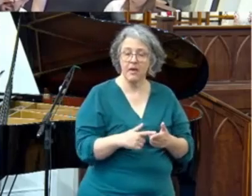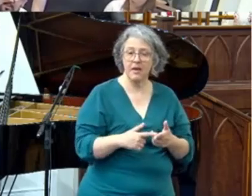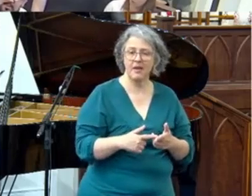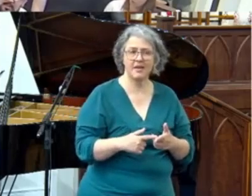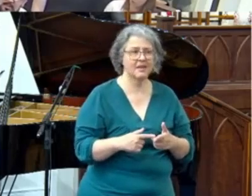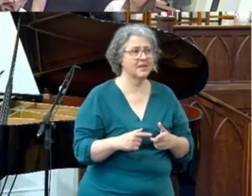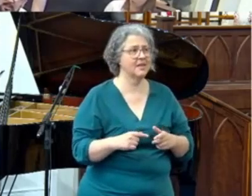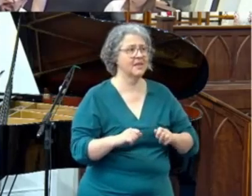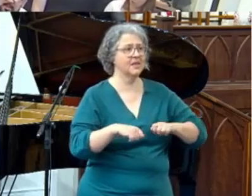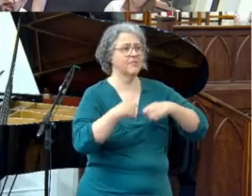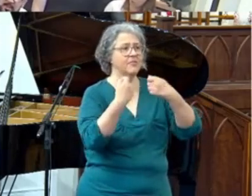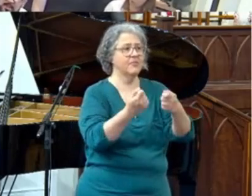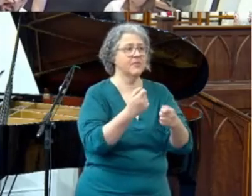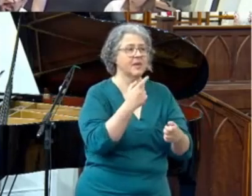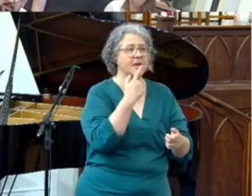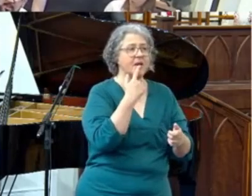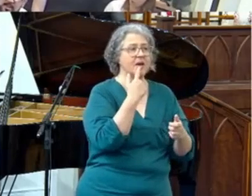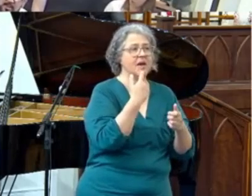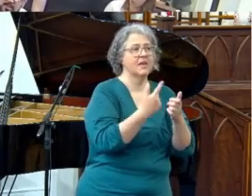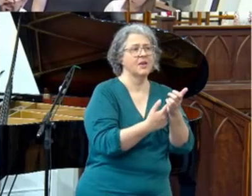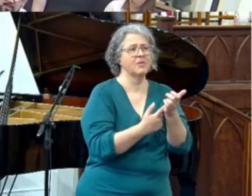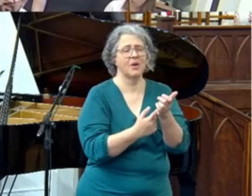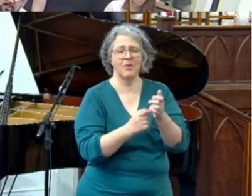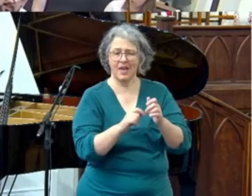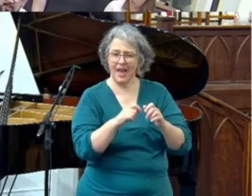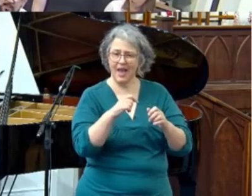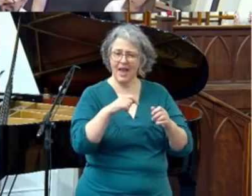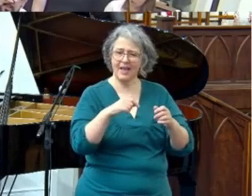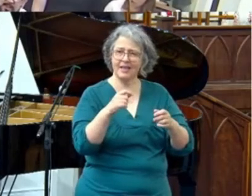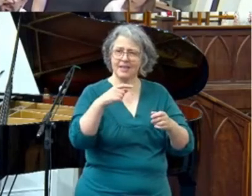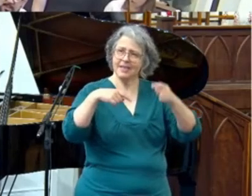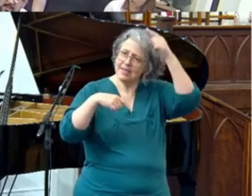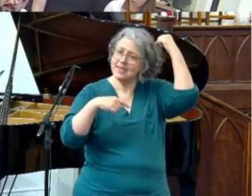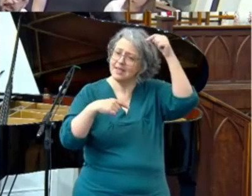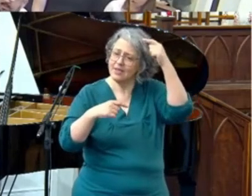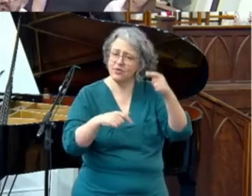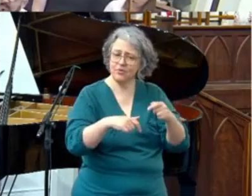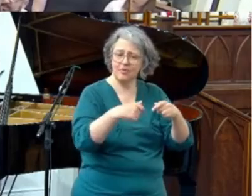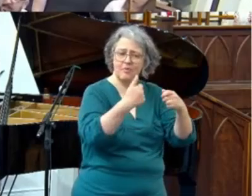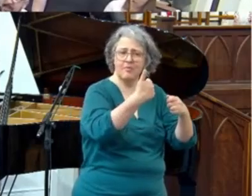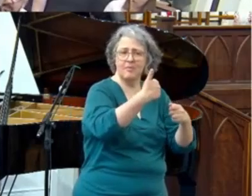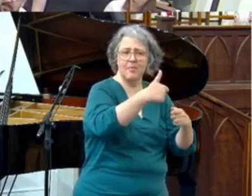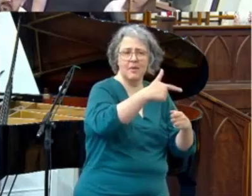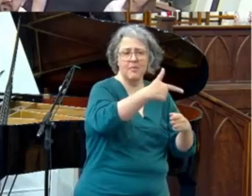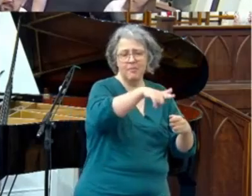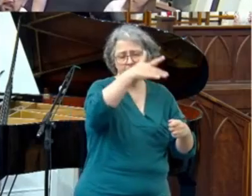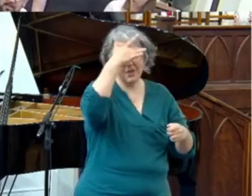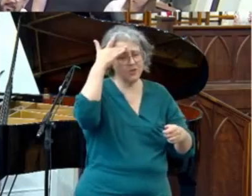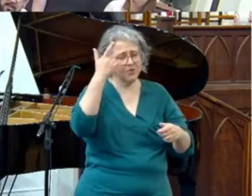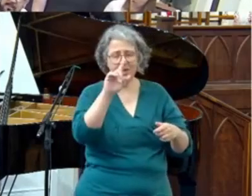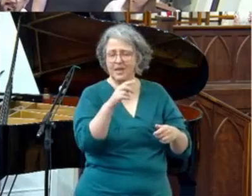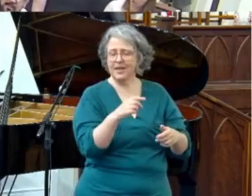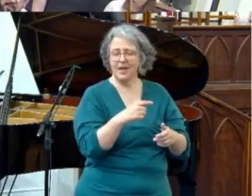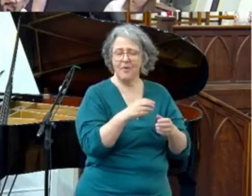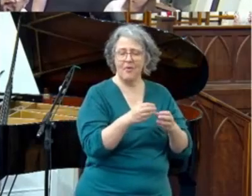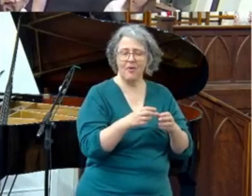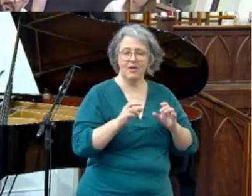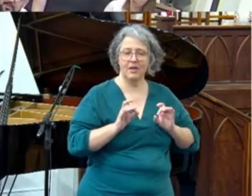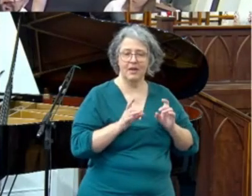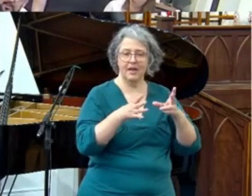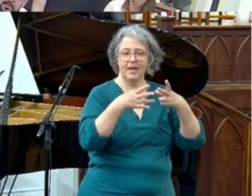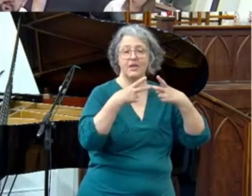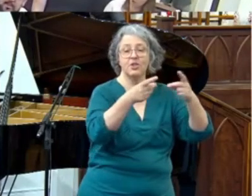é santo, nem joguem as suas pérolas diante dos porcos, para